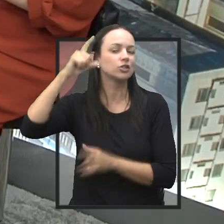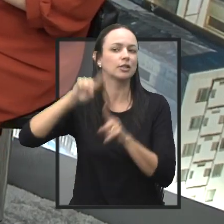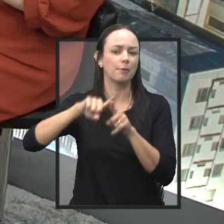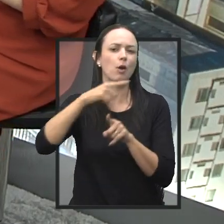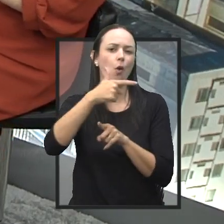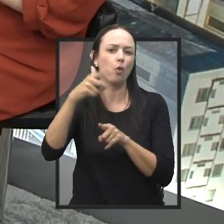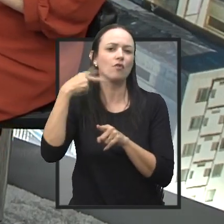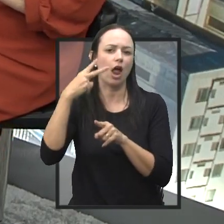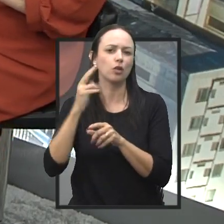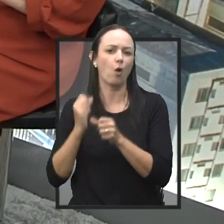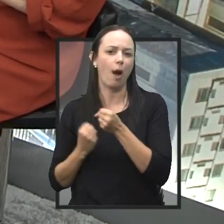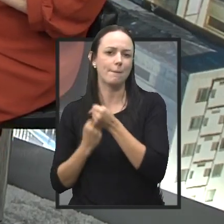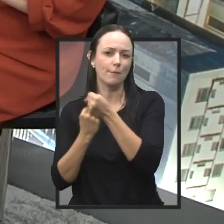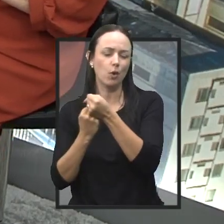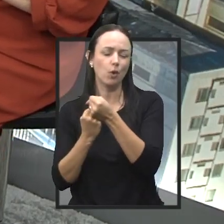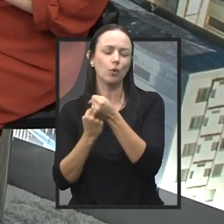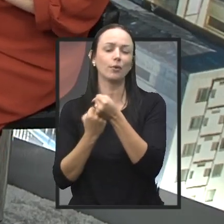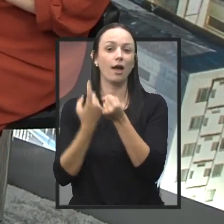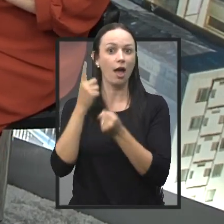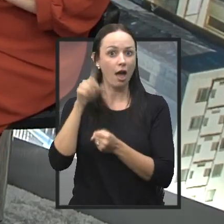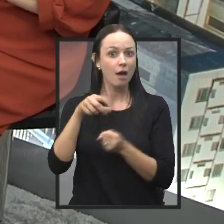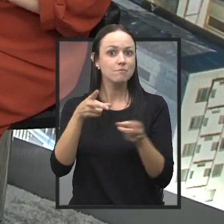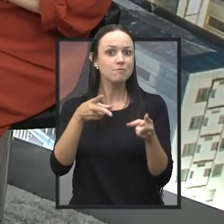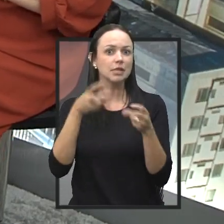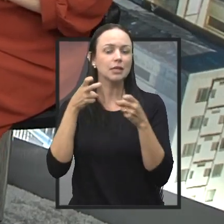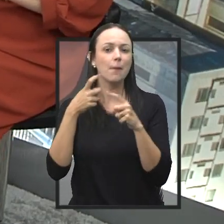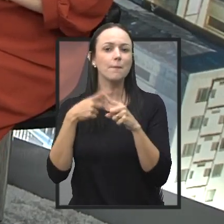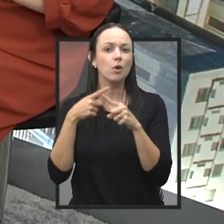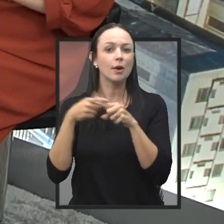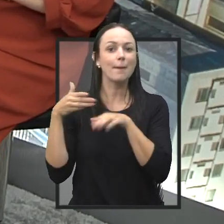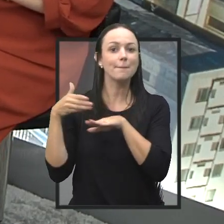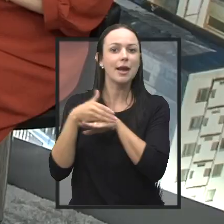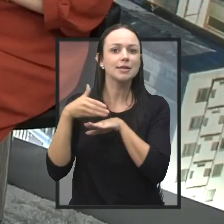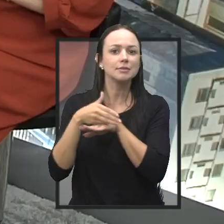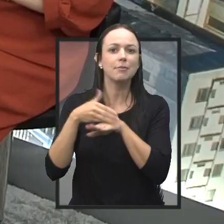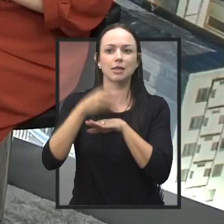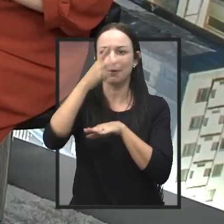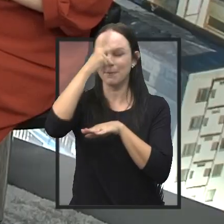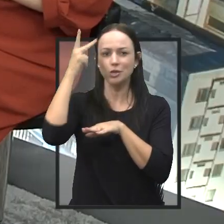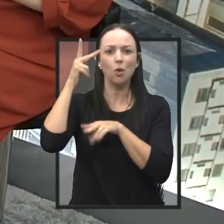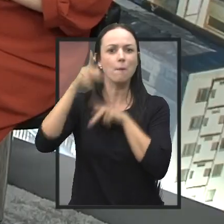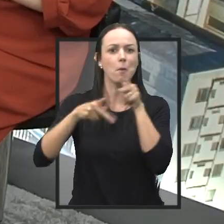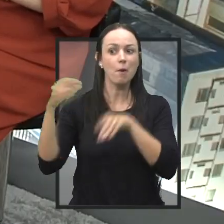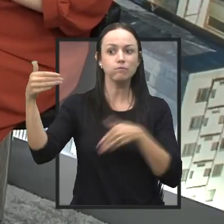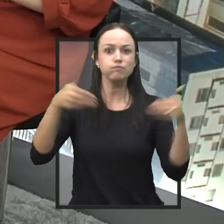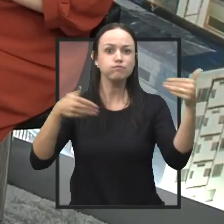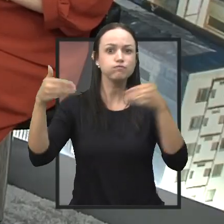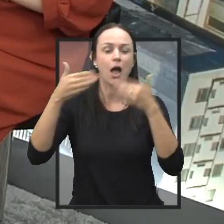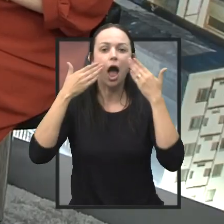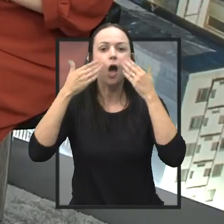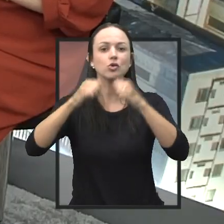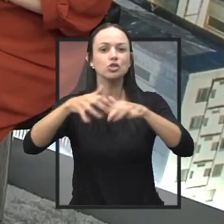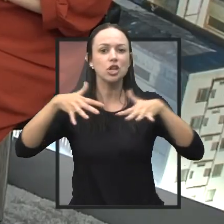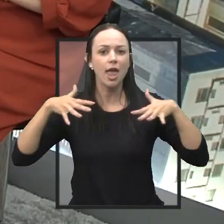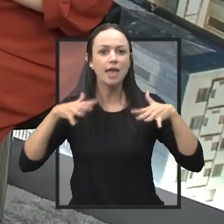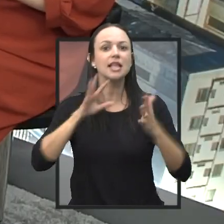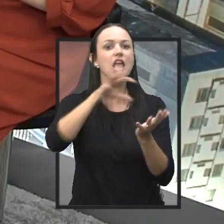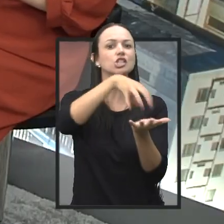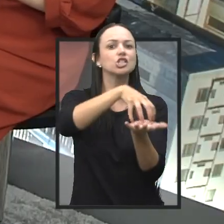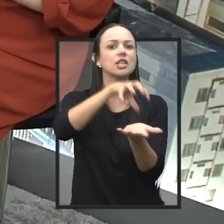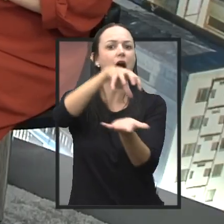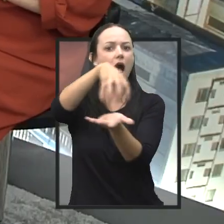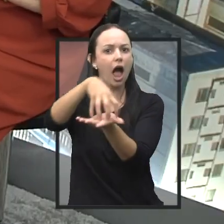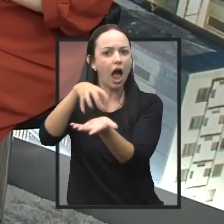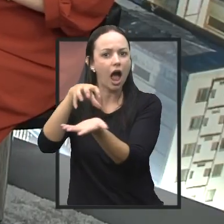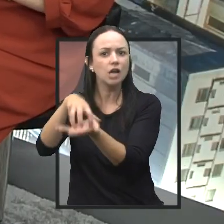parlamentares, e é nítido, a gente percebe inclusive na participação popular nas audiências públicas, principalmente por parte das entidades aqui da